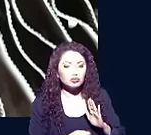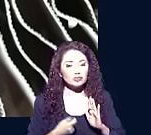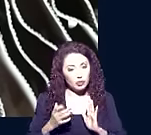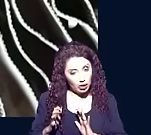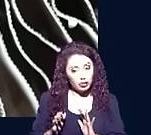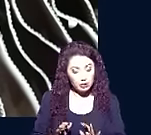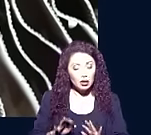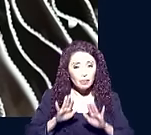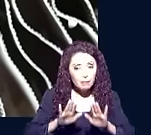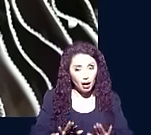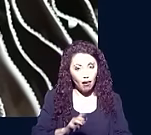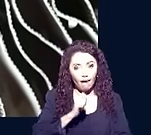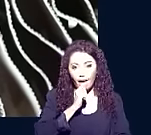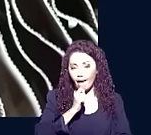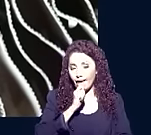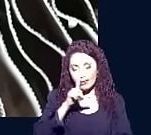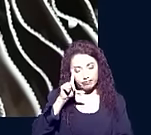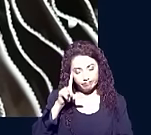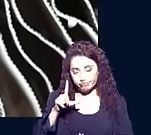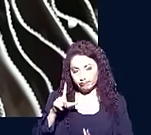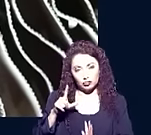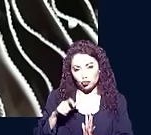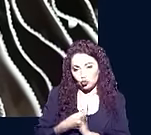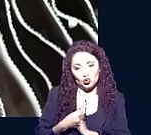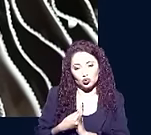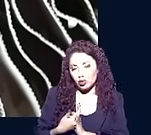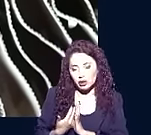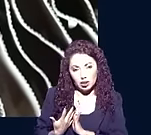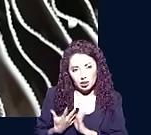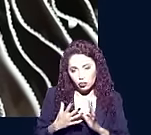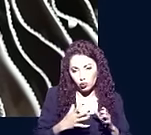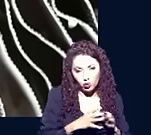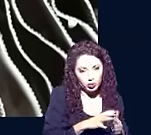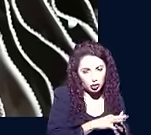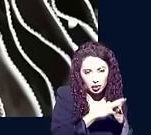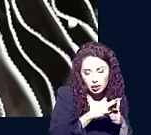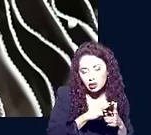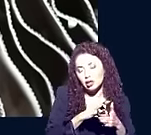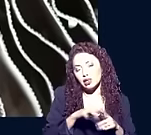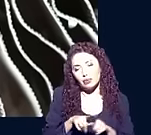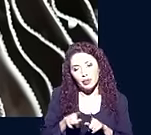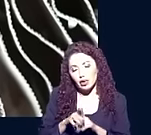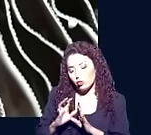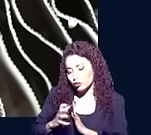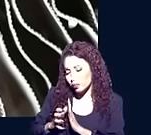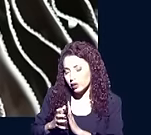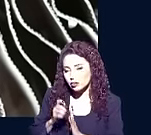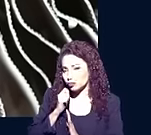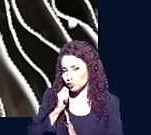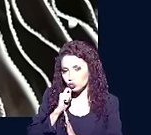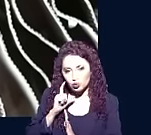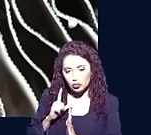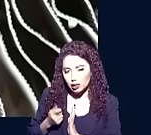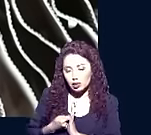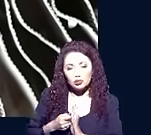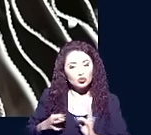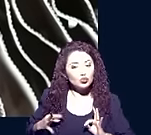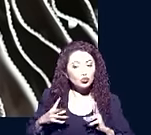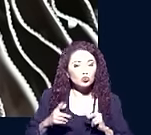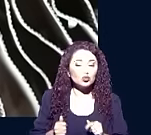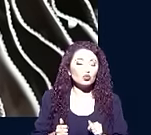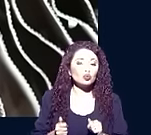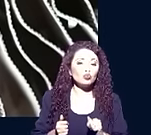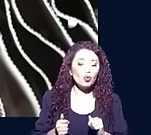isso não tá ainda consolidado nem com o Colégio de líderes nem com os partidos de qu as alterações tudo está no campo ainda